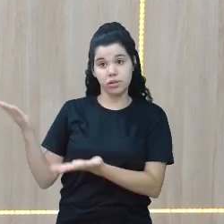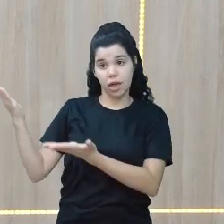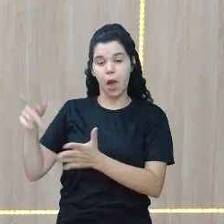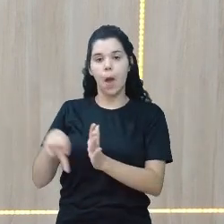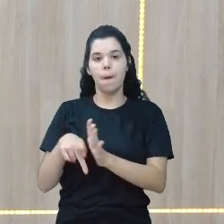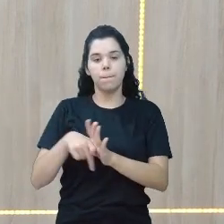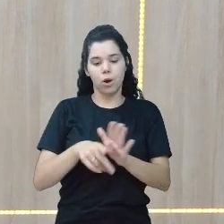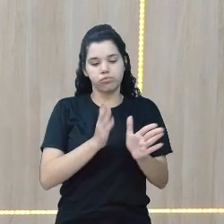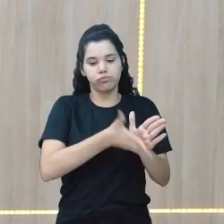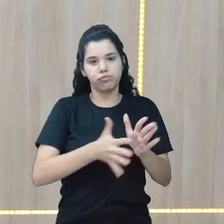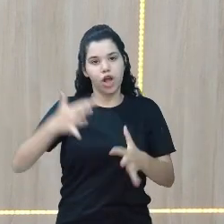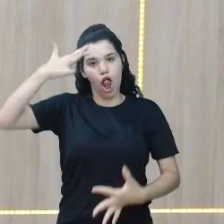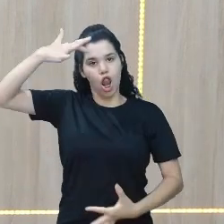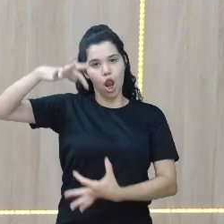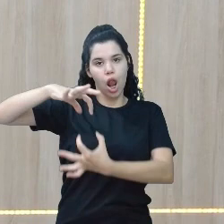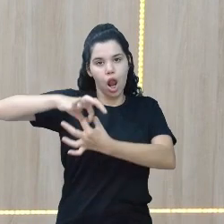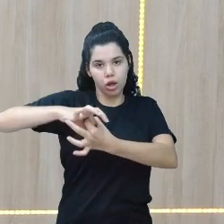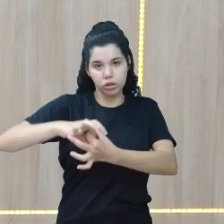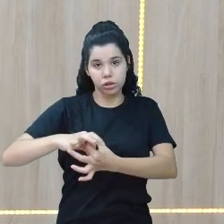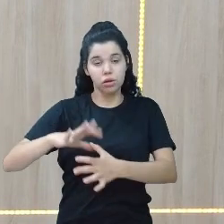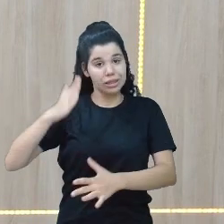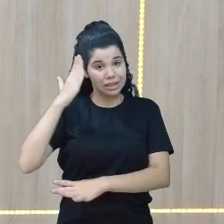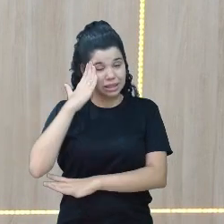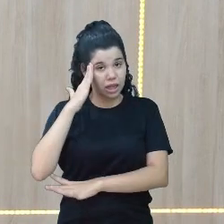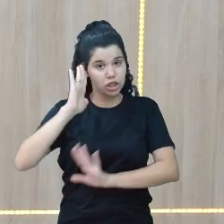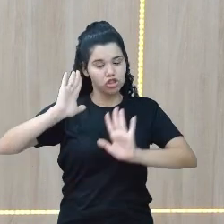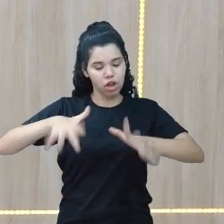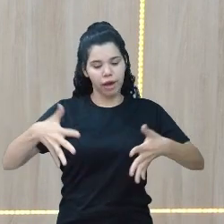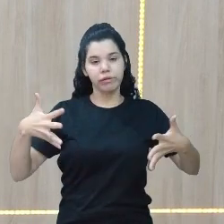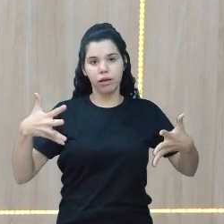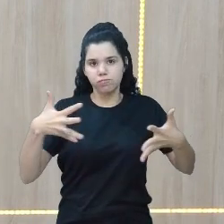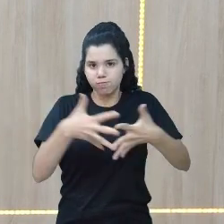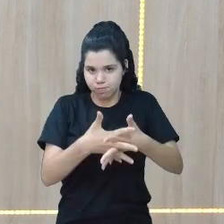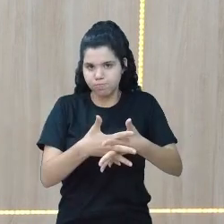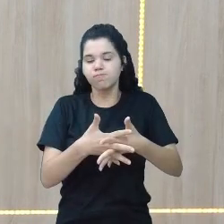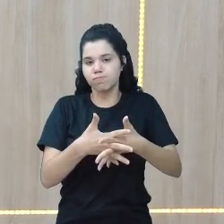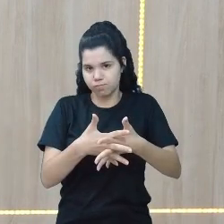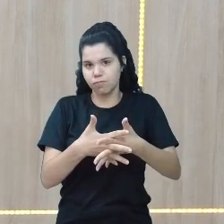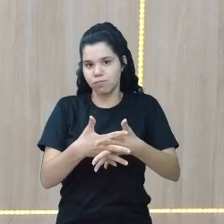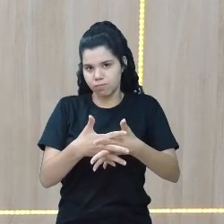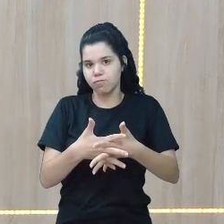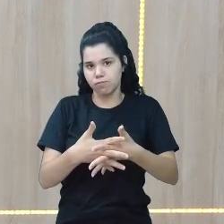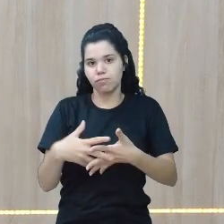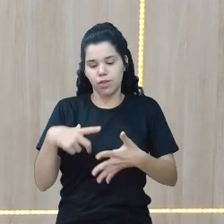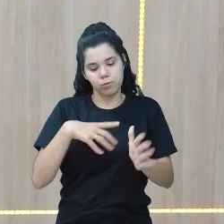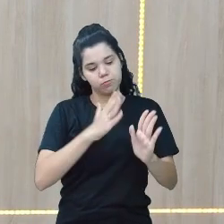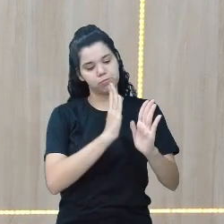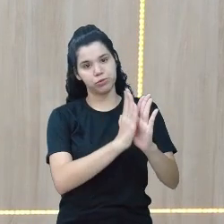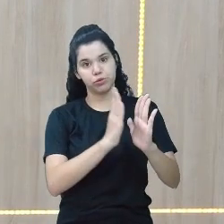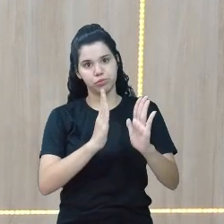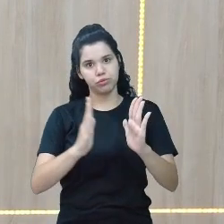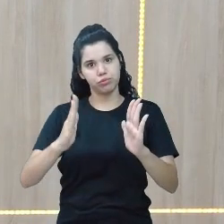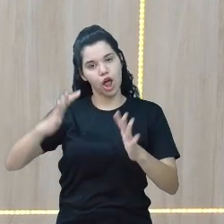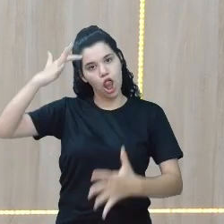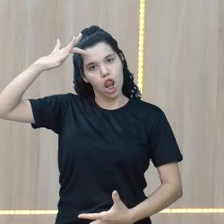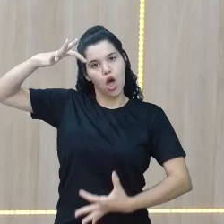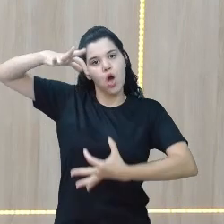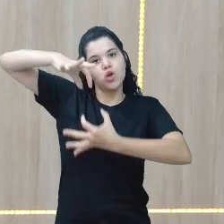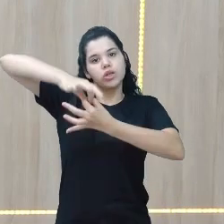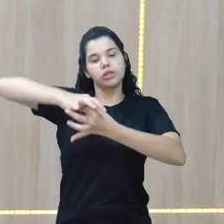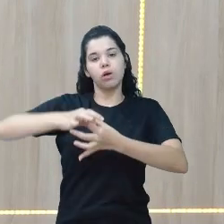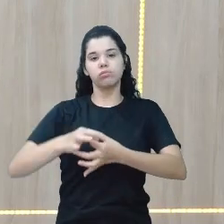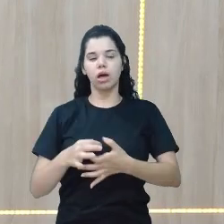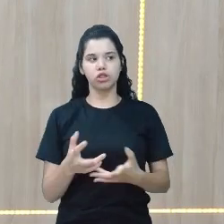sequência lógica. Então, a gente entende que há um nível de complexidade em uma atividade de sequenciação. Então, a gente vai poder perceber se